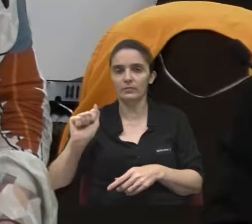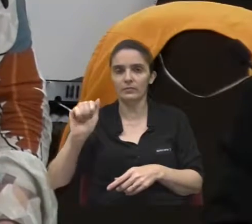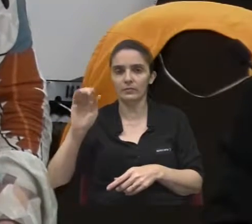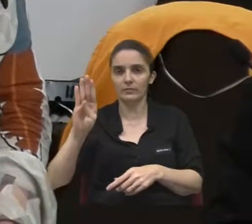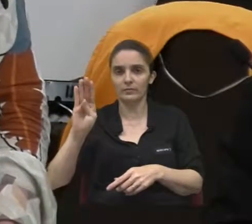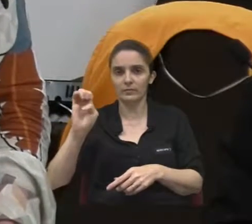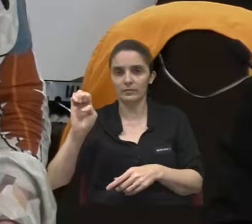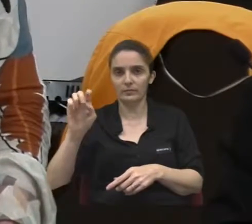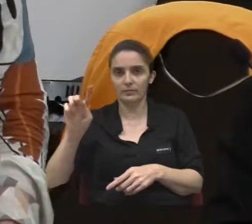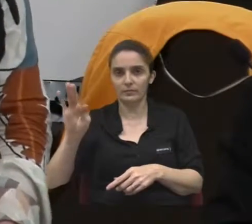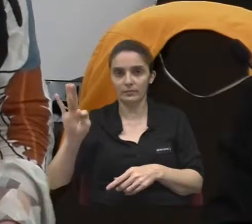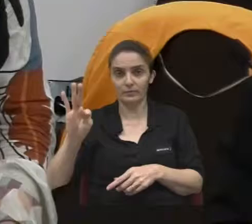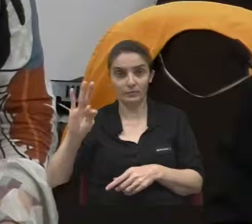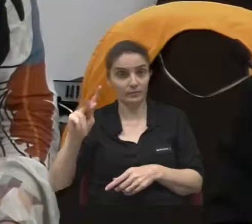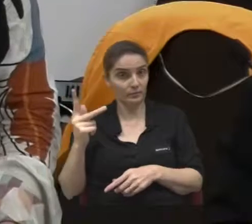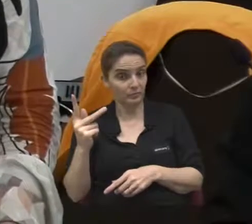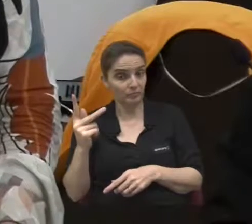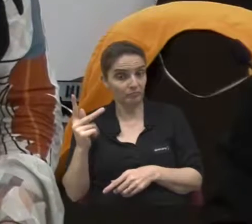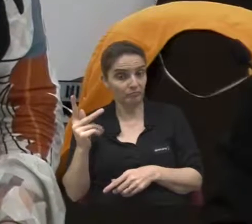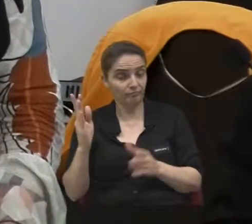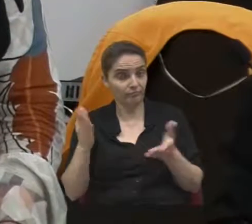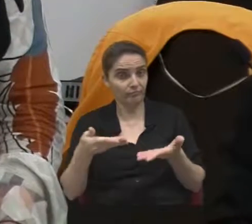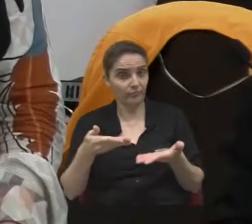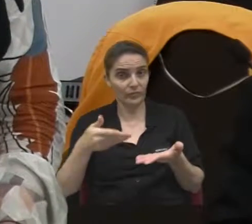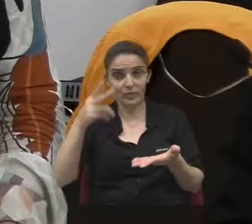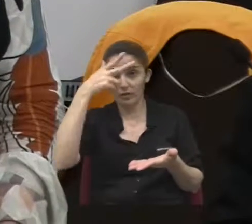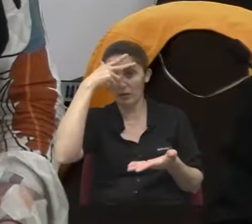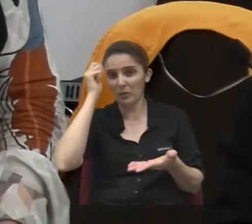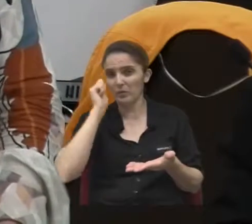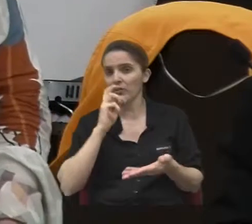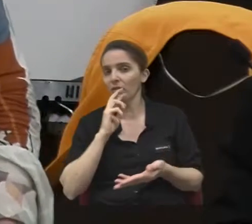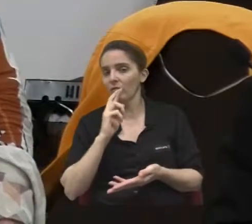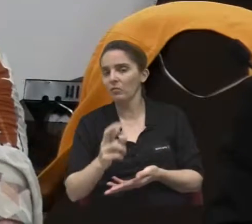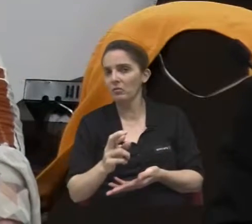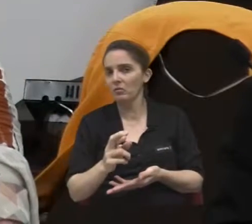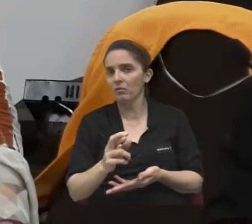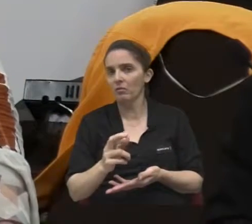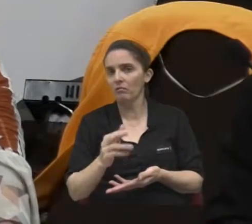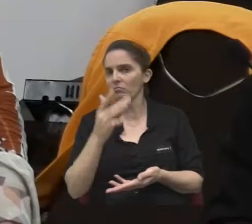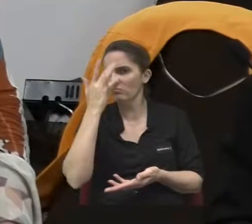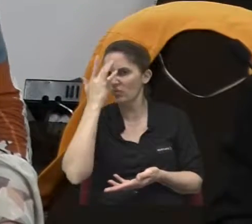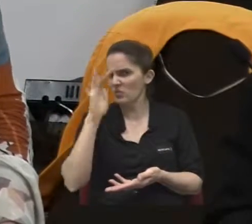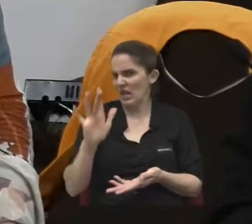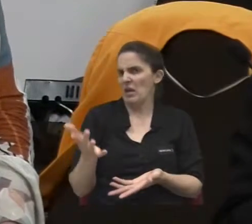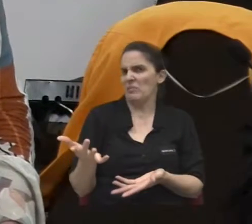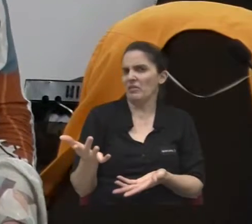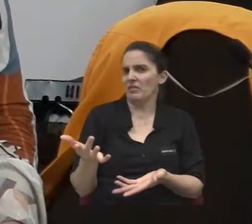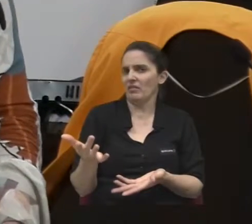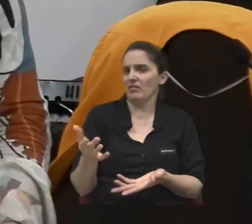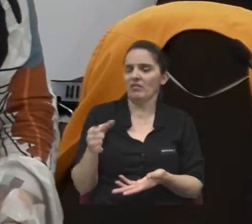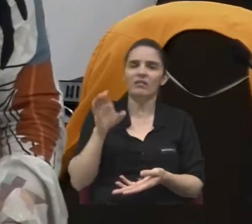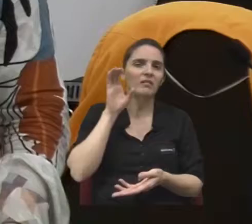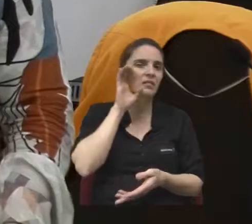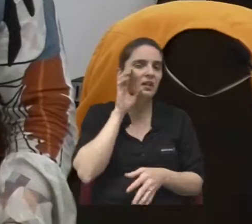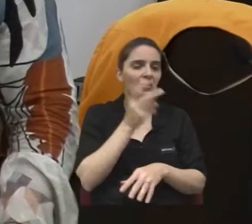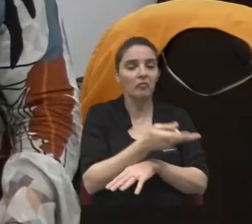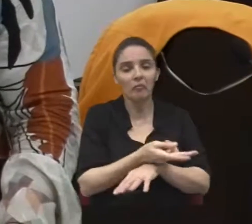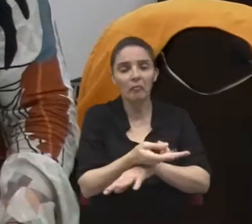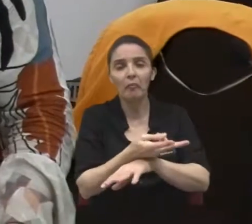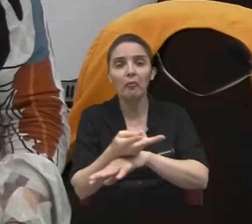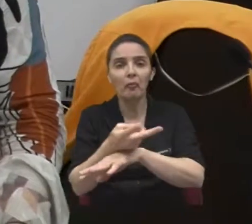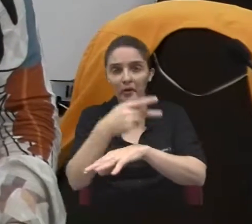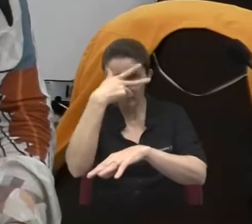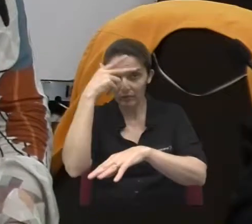Agora, a resposta veio que não sabe onde está. Então, será que eu vou ter que ir lá na prefeitura achar isso? A contabilidade da prefeitura tem